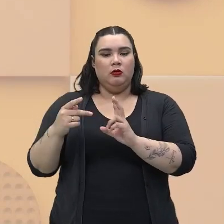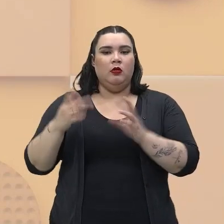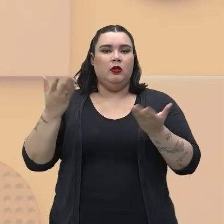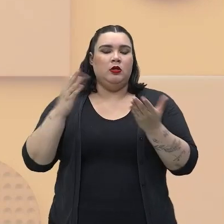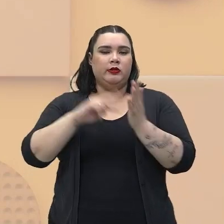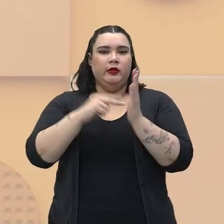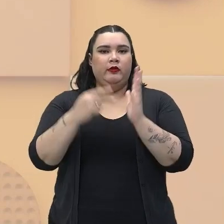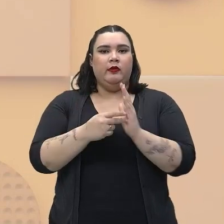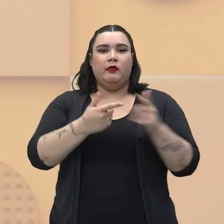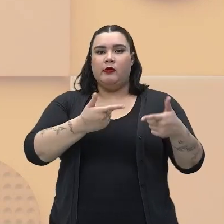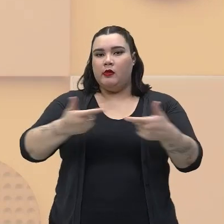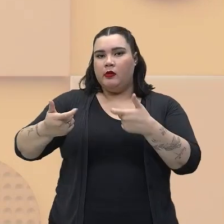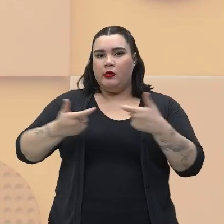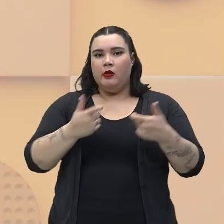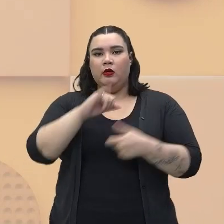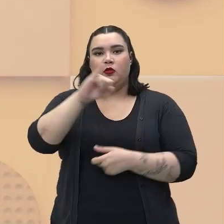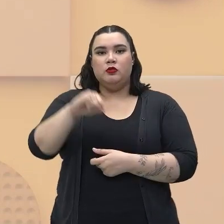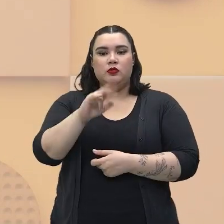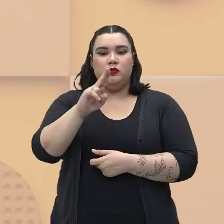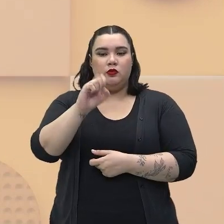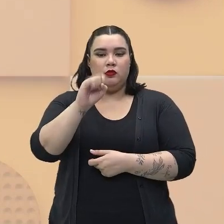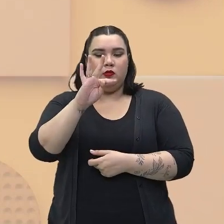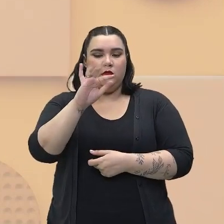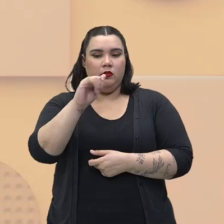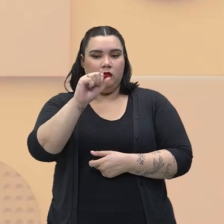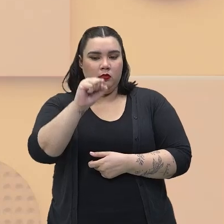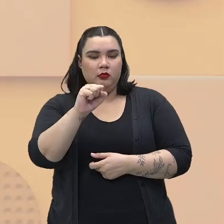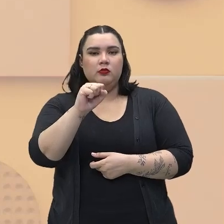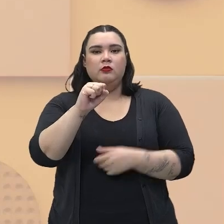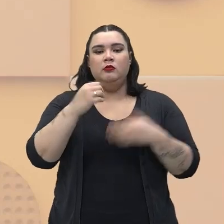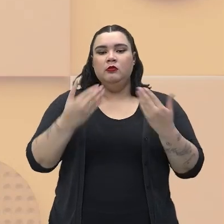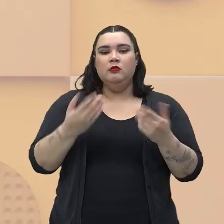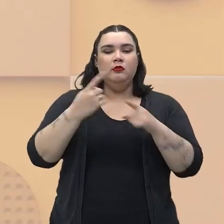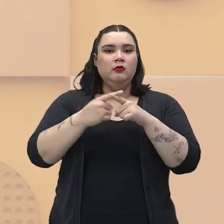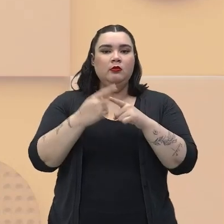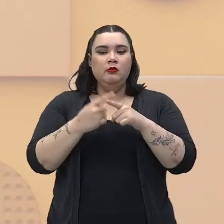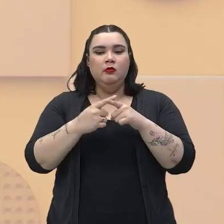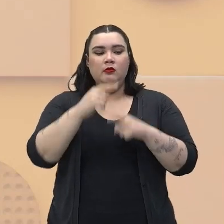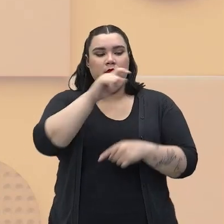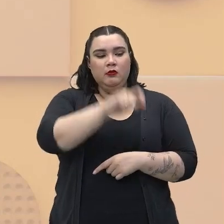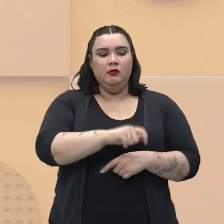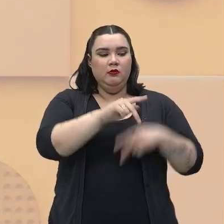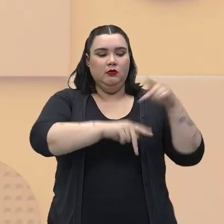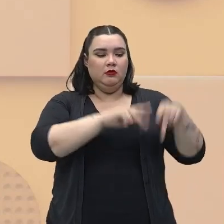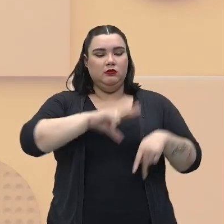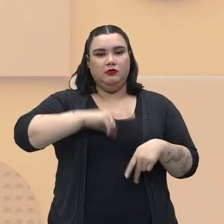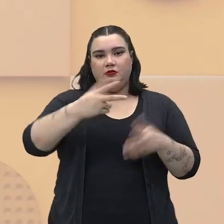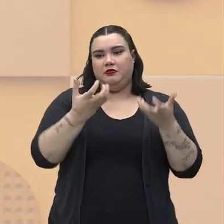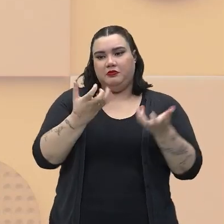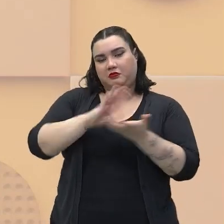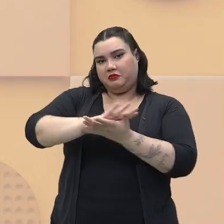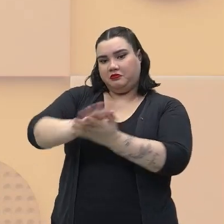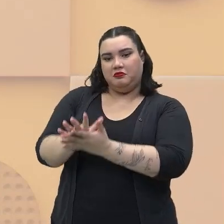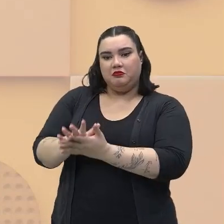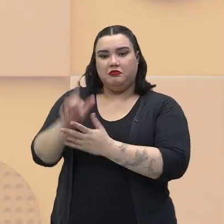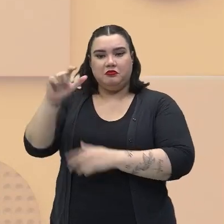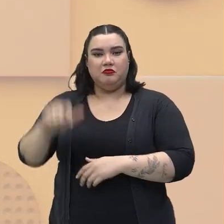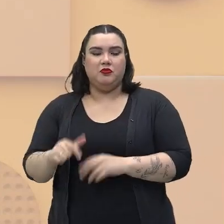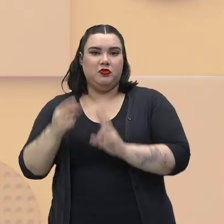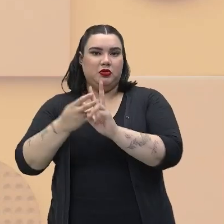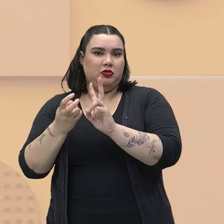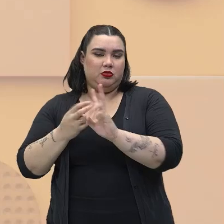guerras justas. Mas justa para quem? Justa para o colono que simplesmente queria eliminar o indígena dali porque representava